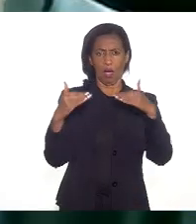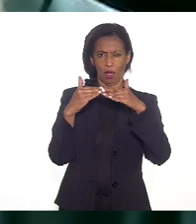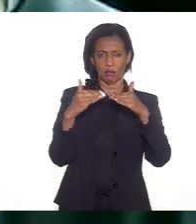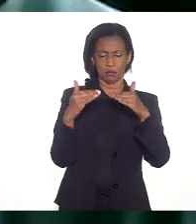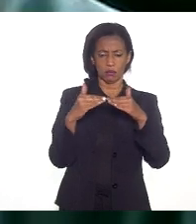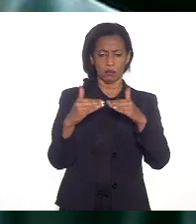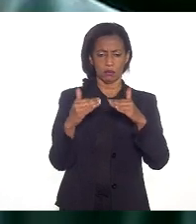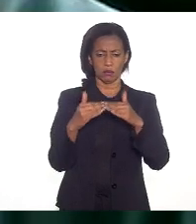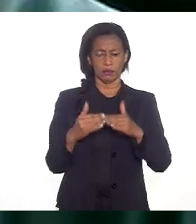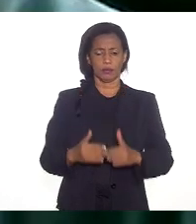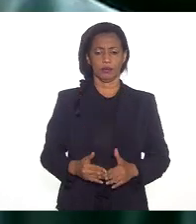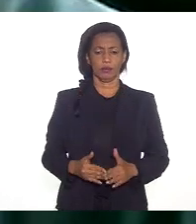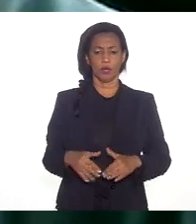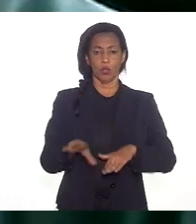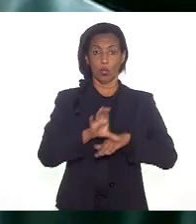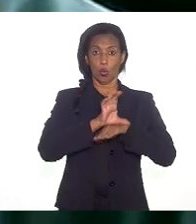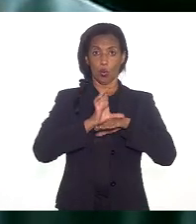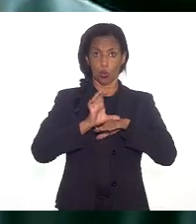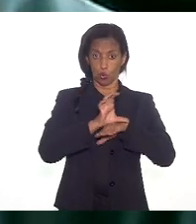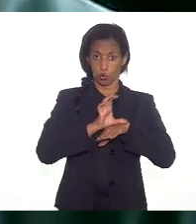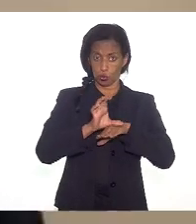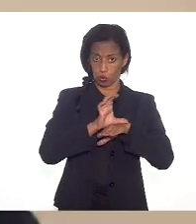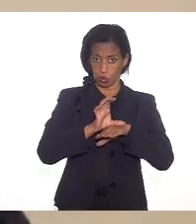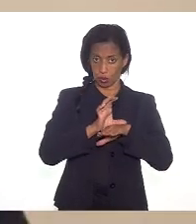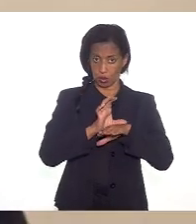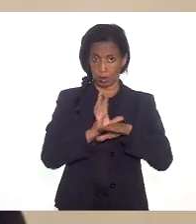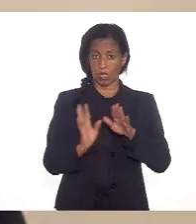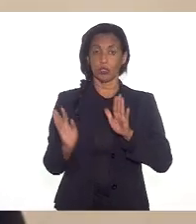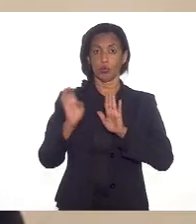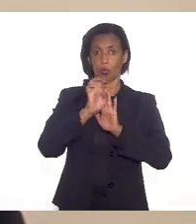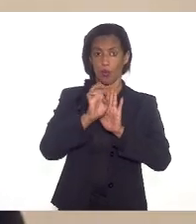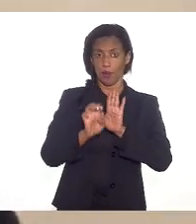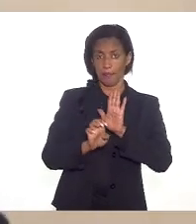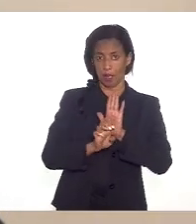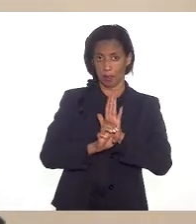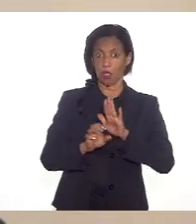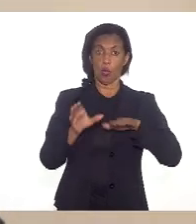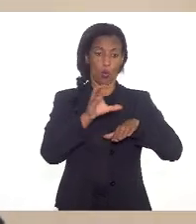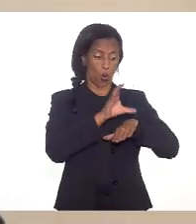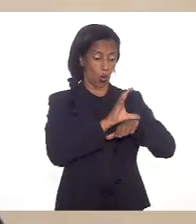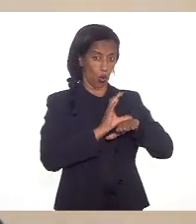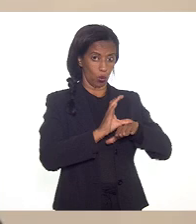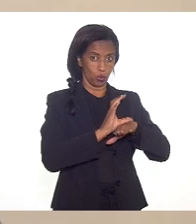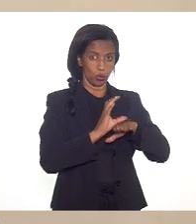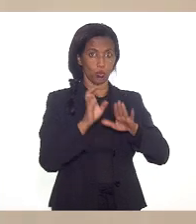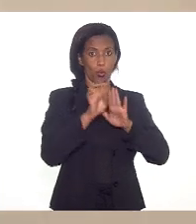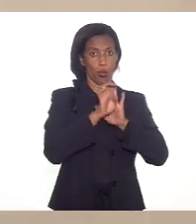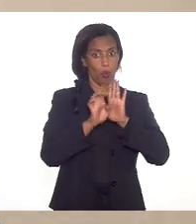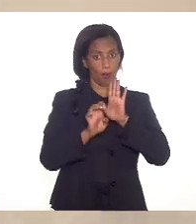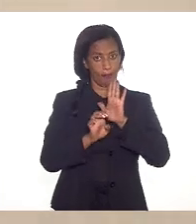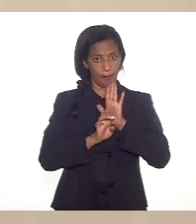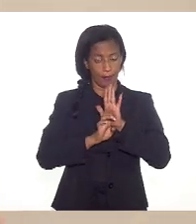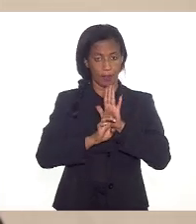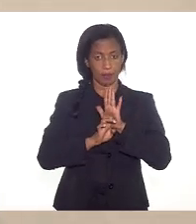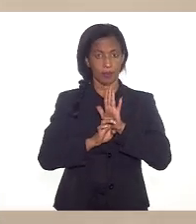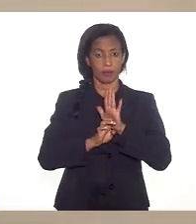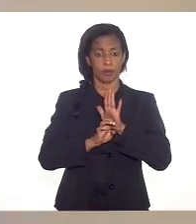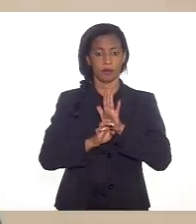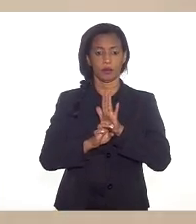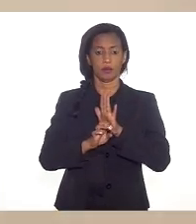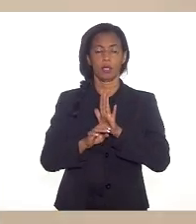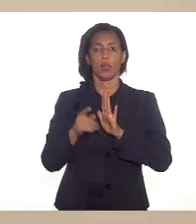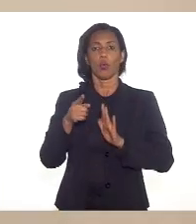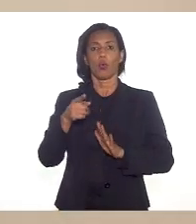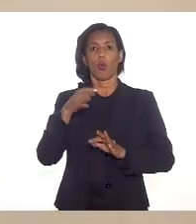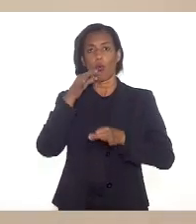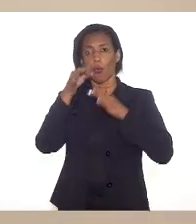É constitucionalidade com emenda. Então, parecer é pela constitucionalidade com emendas, acolhendo a sugestão do